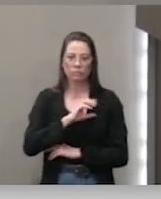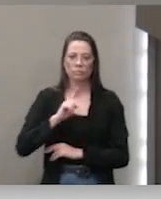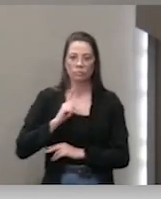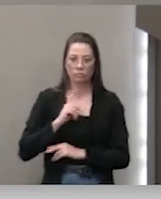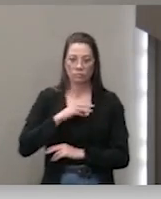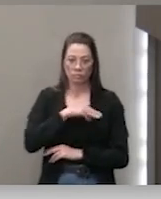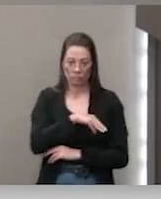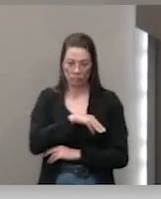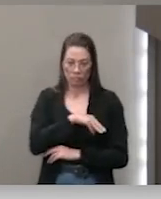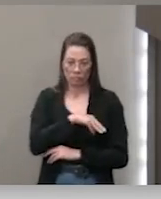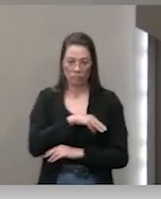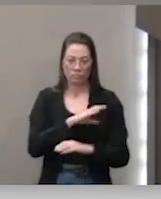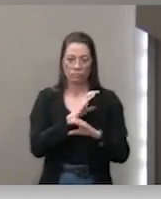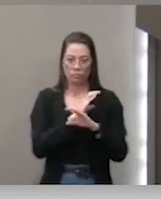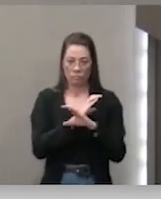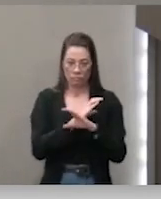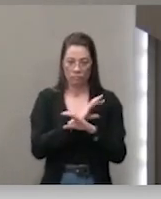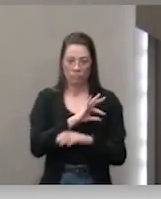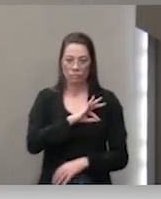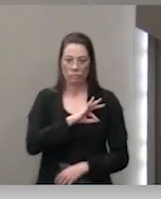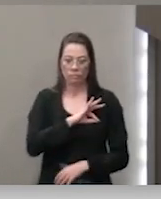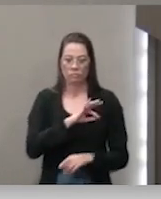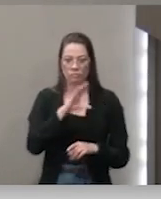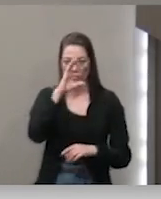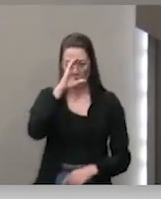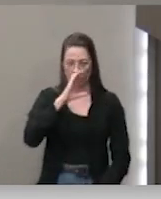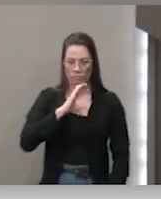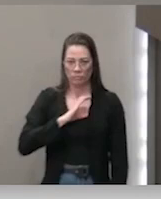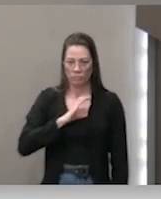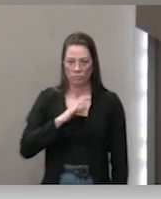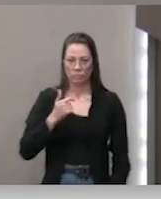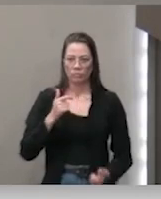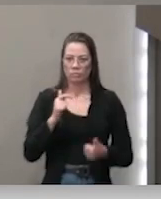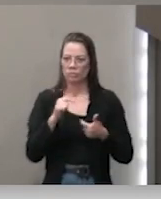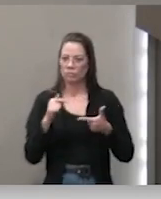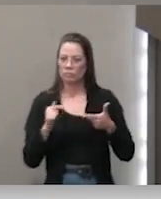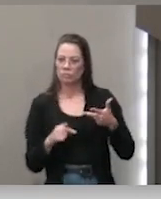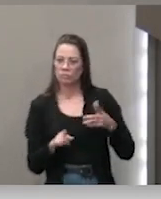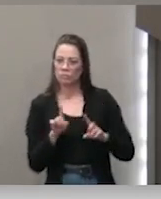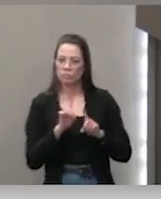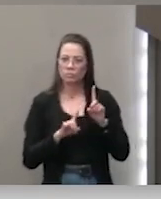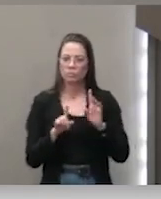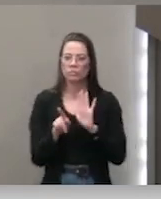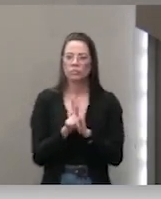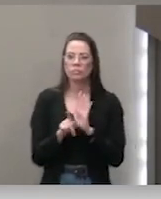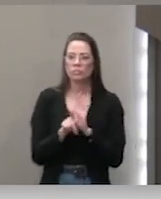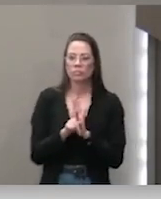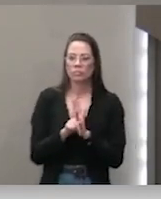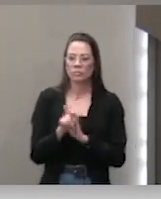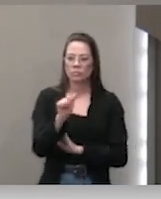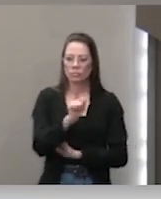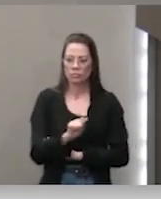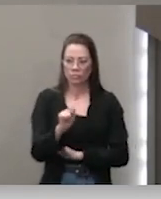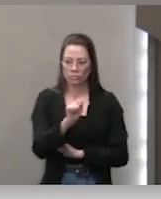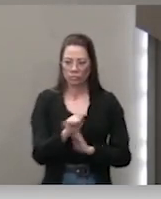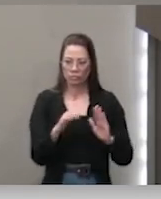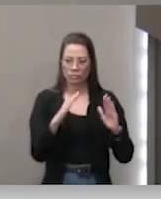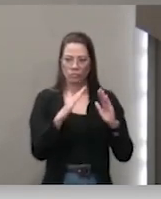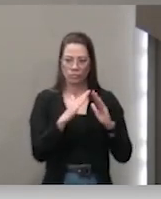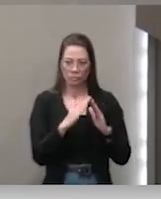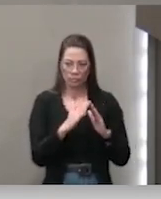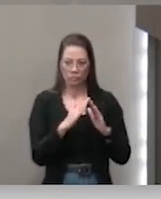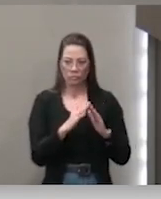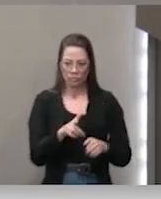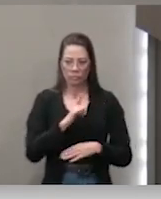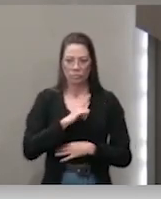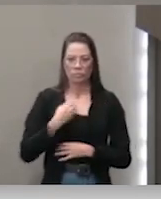policial civil, e temos vários cidadãos aqui como eu, o Felipe, o Cícero, o Meirelles, o Luizinho Valendorf, que a